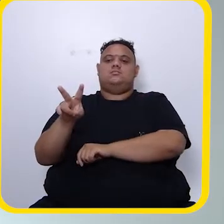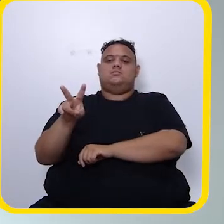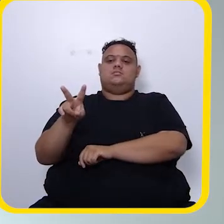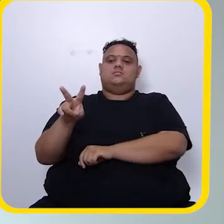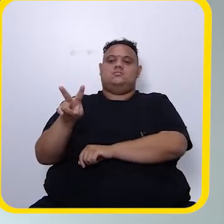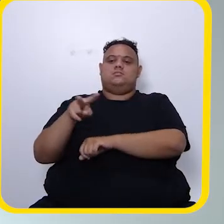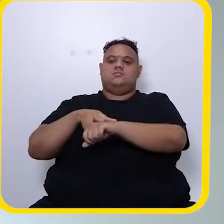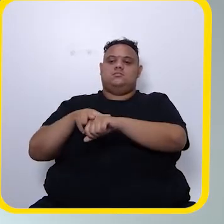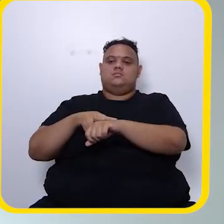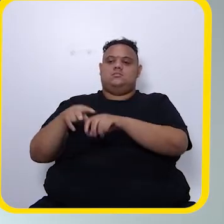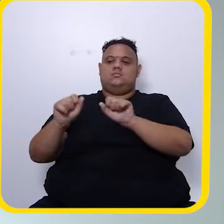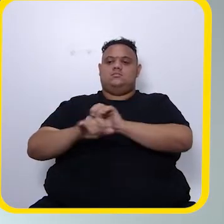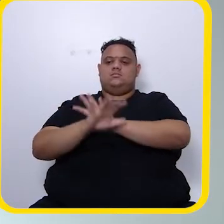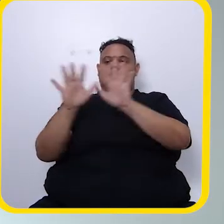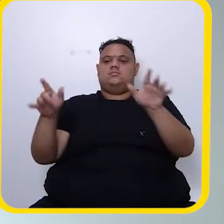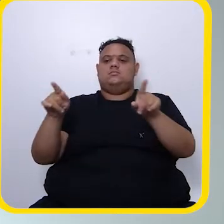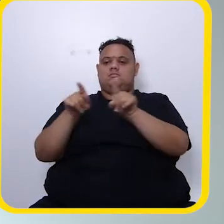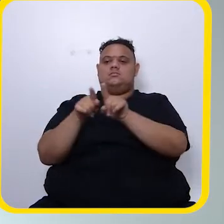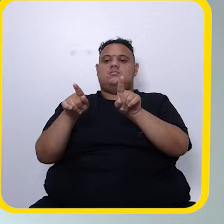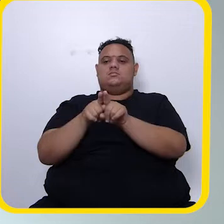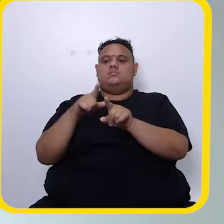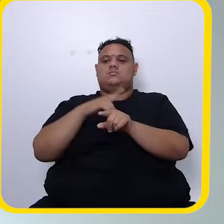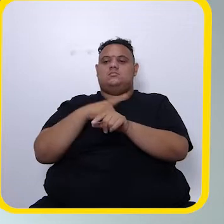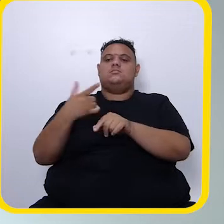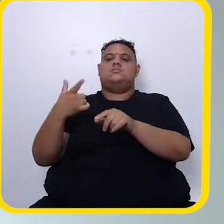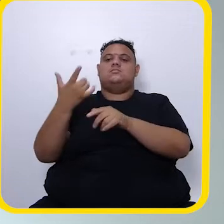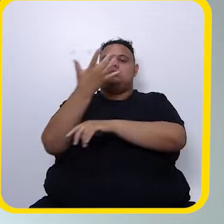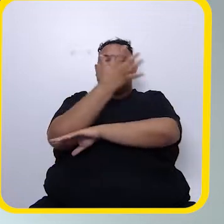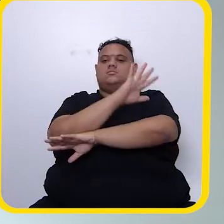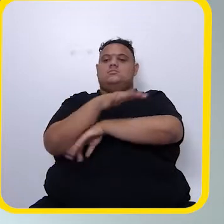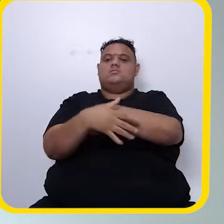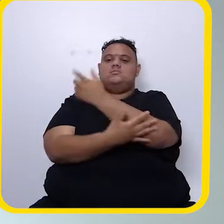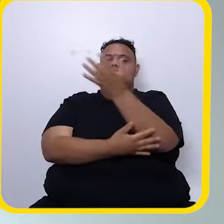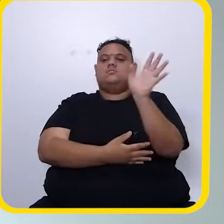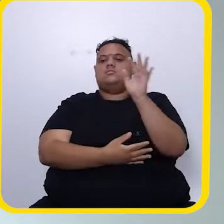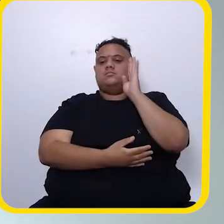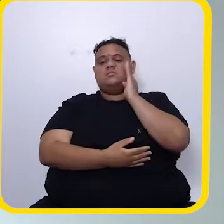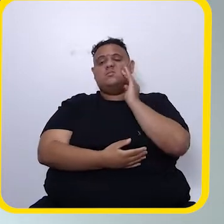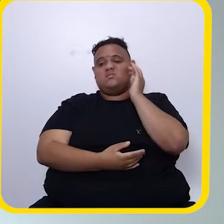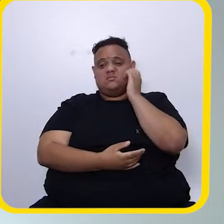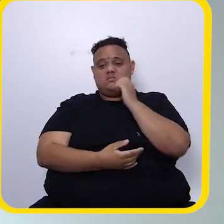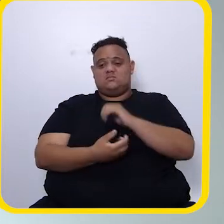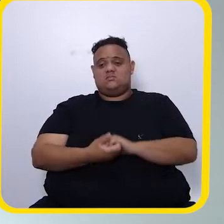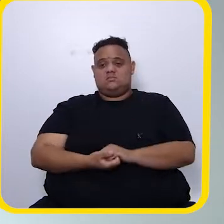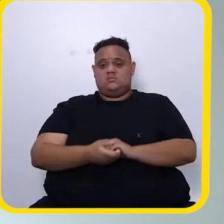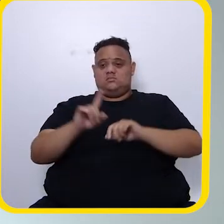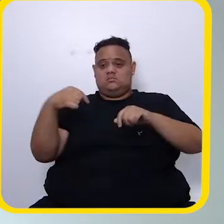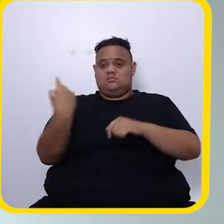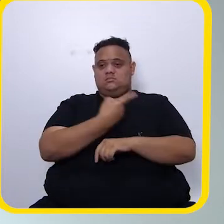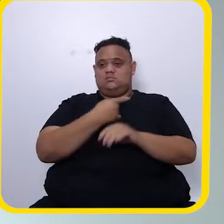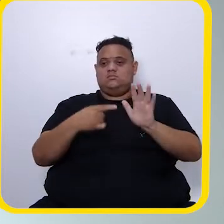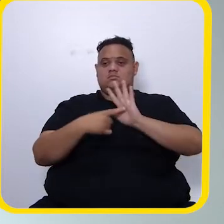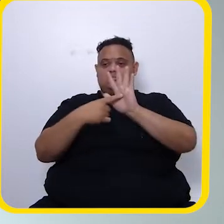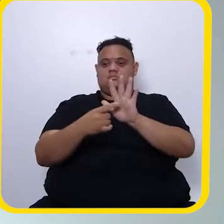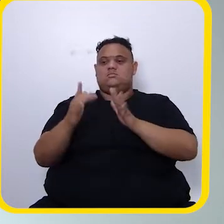claro. Nós temos terras cultiváveis e temos também florestas. Além disso, né, a gente destaca aí algumas cidades,